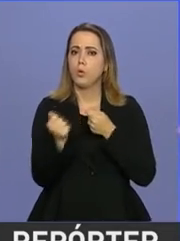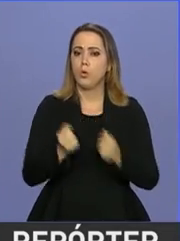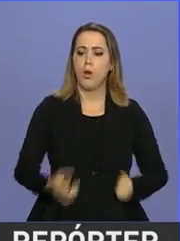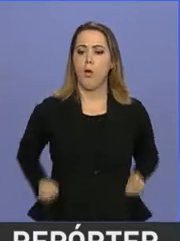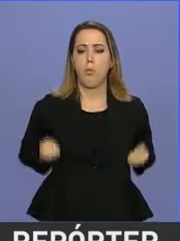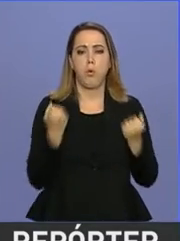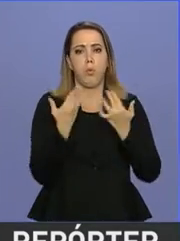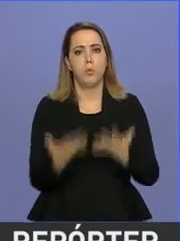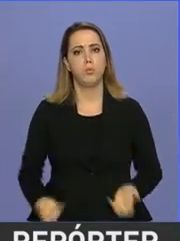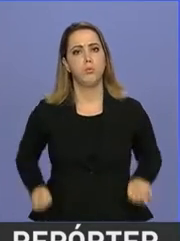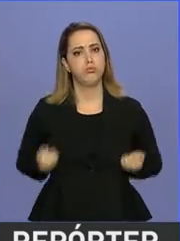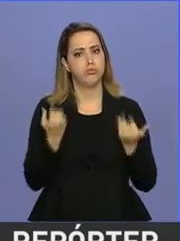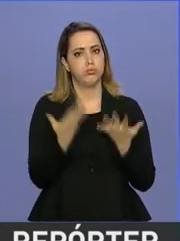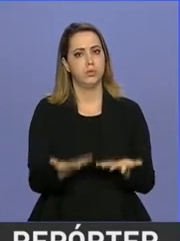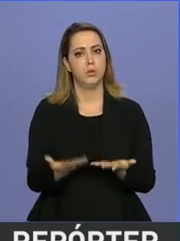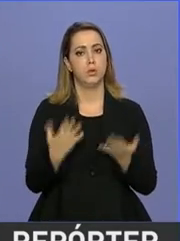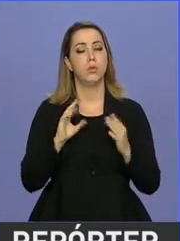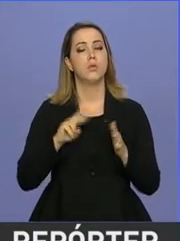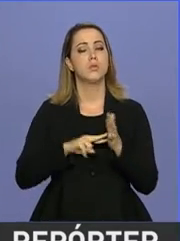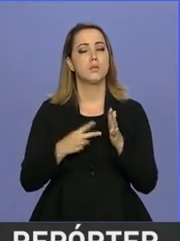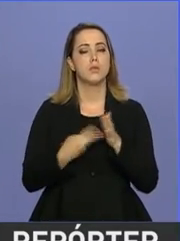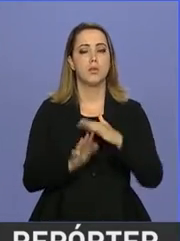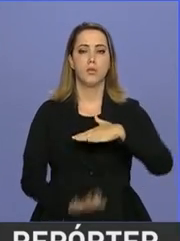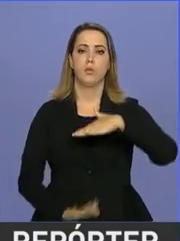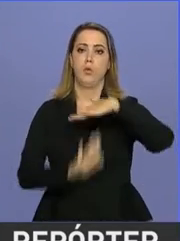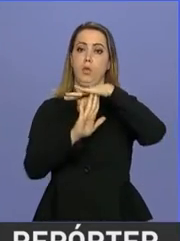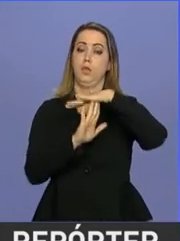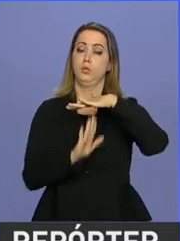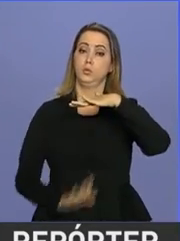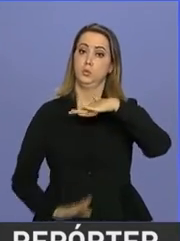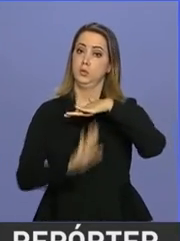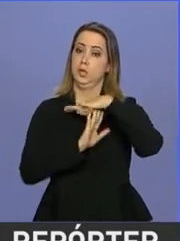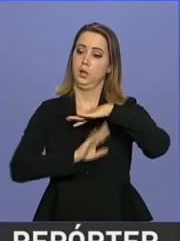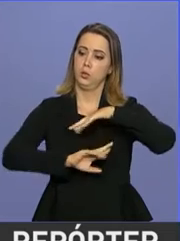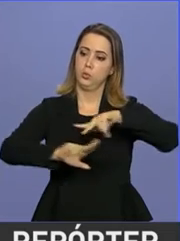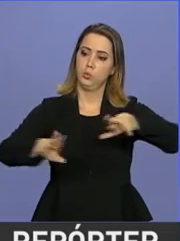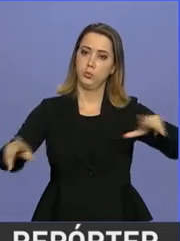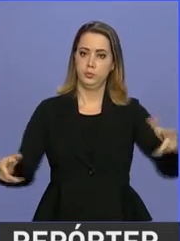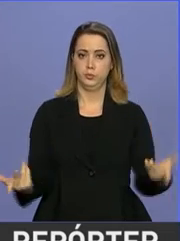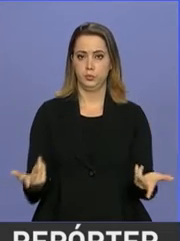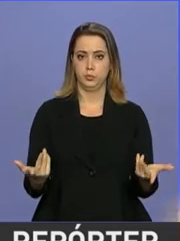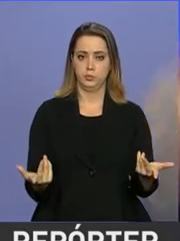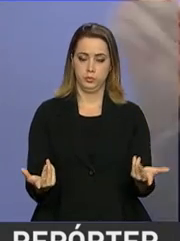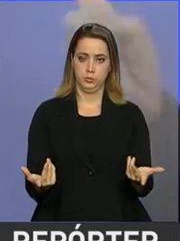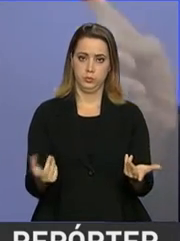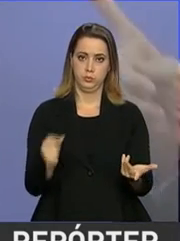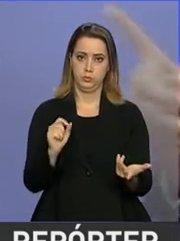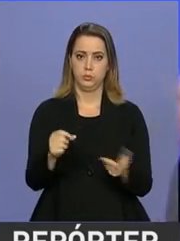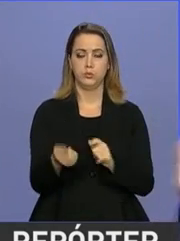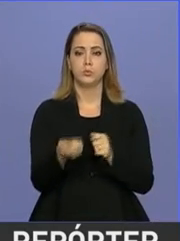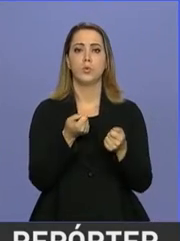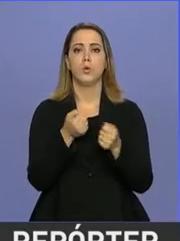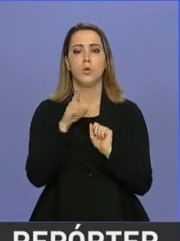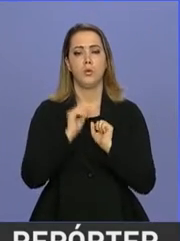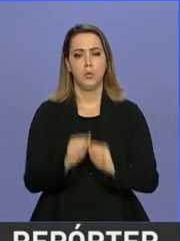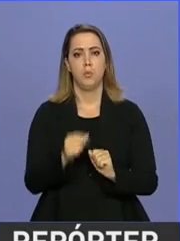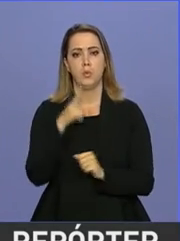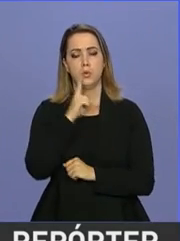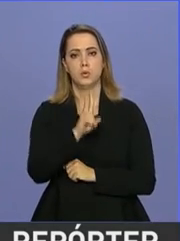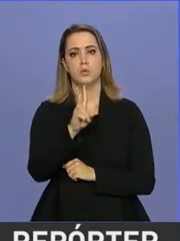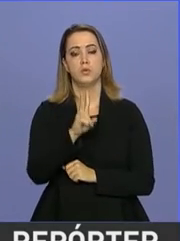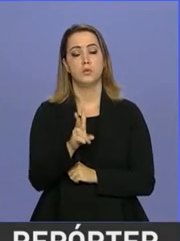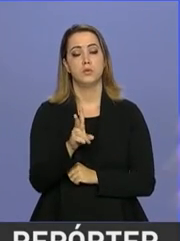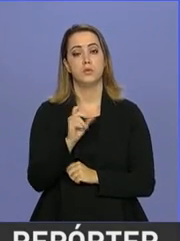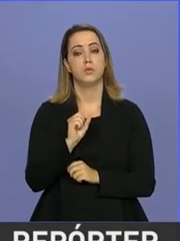públicos ou seja fixa um teto para os gastos que é um teto geral não é revisível ano a ano